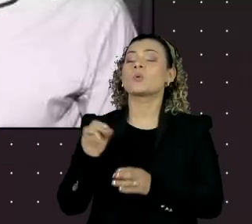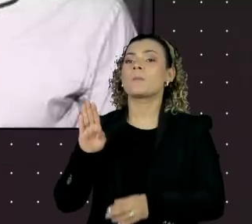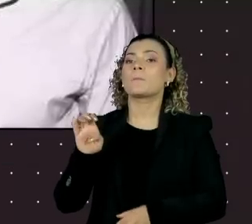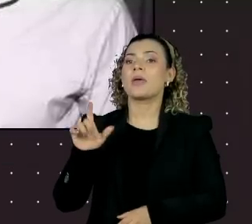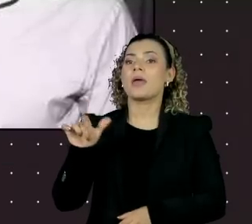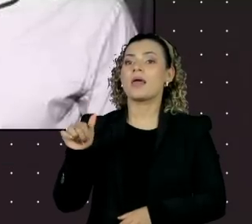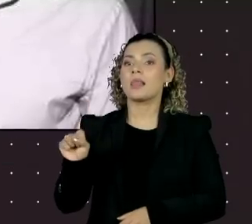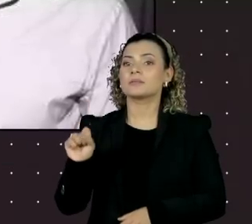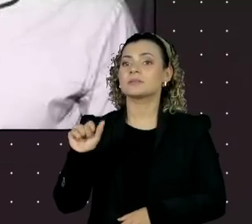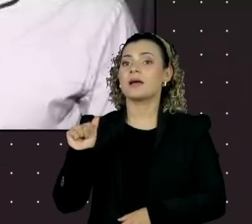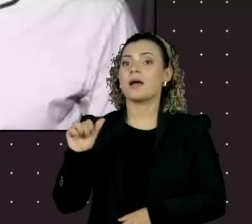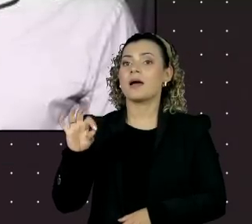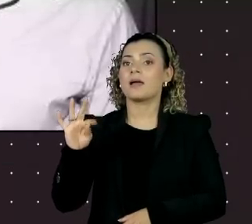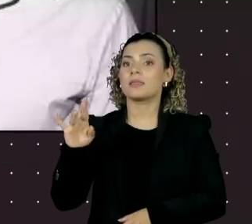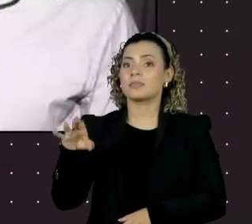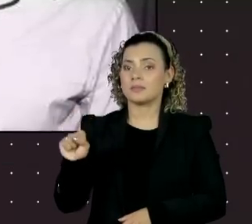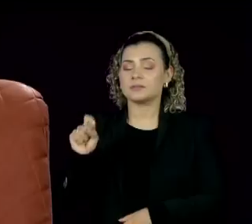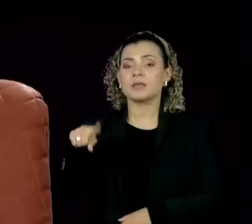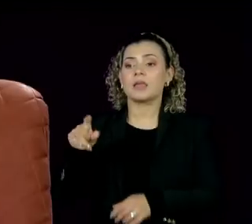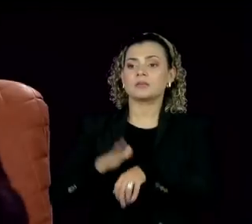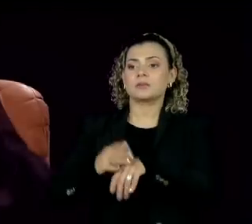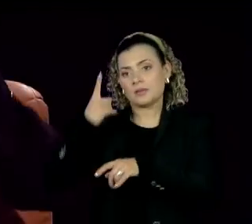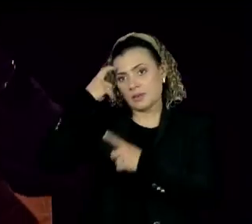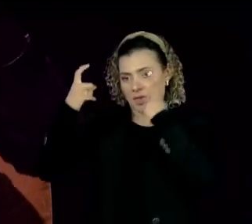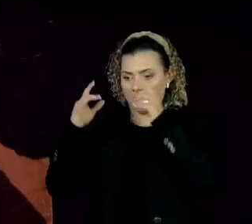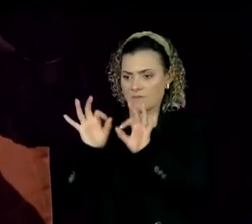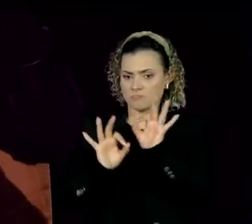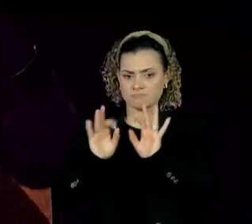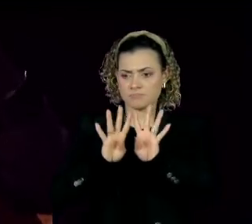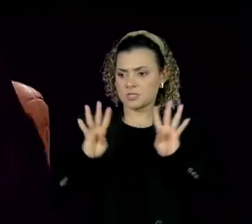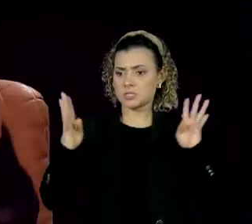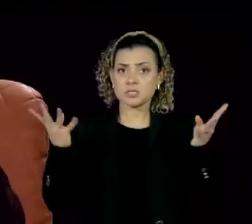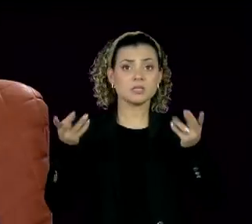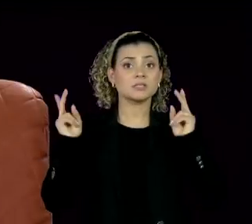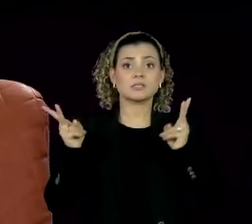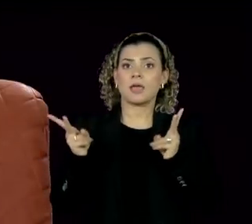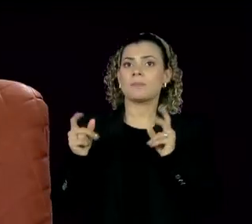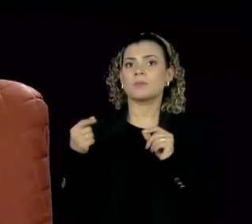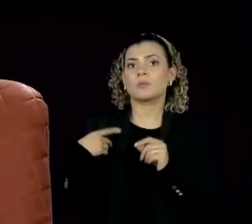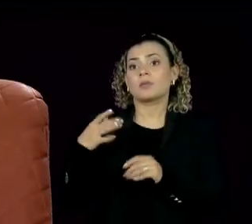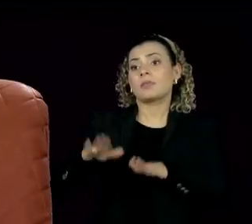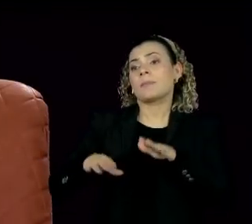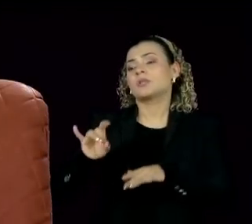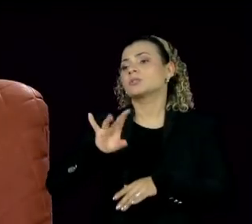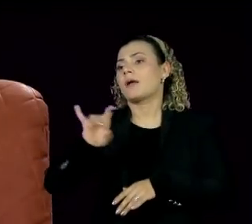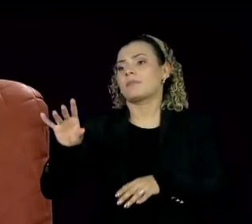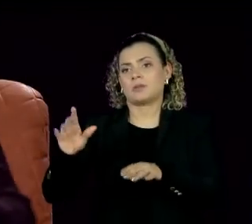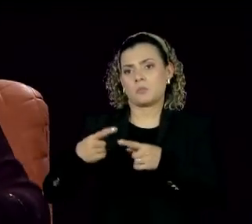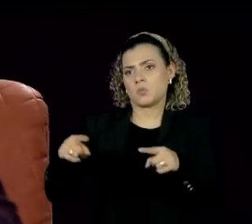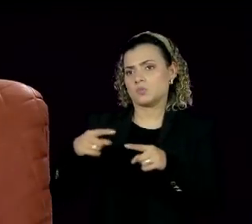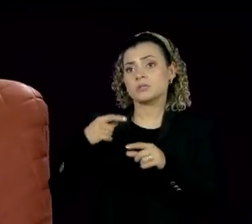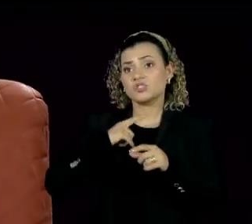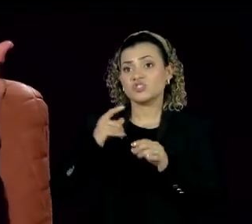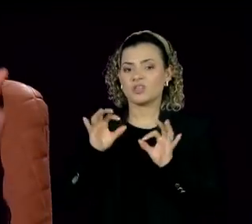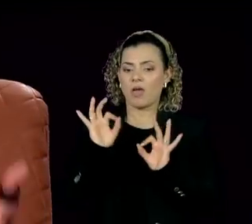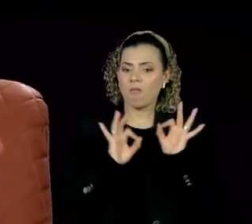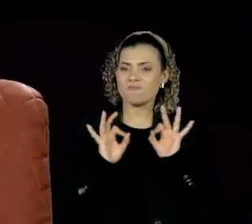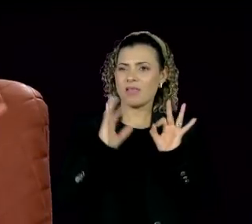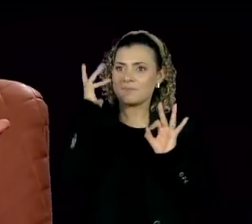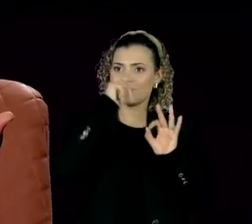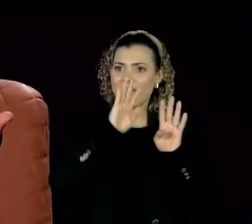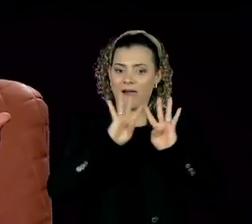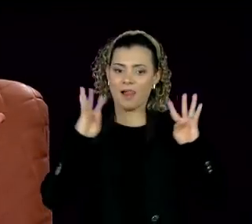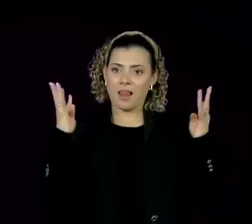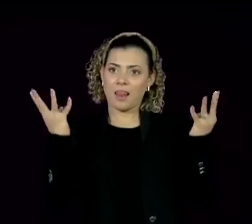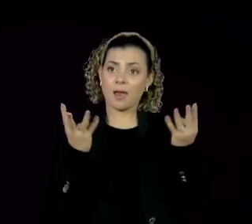criavam a cenografia, os objetos de cena, porque eu e a Márcia tínhamos sempre objetos de cena, dependendo de cada música. E era naquela vibe de